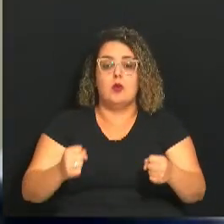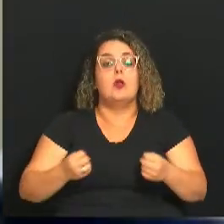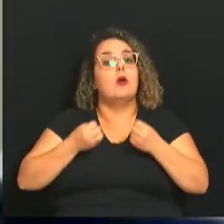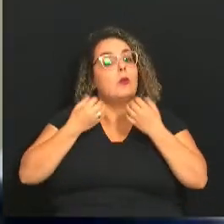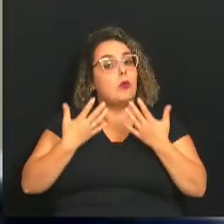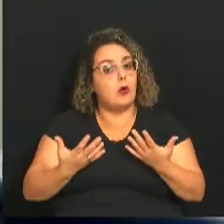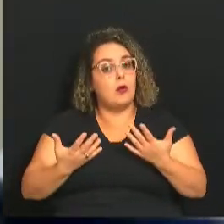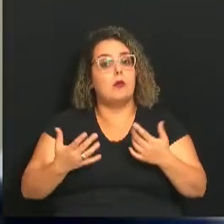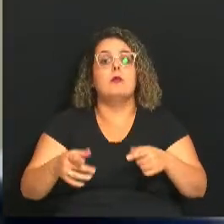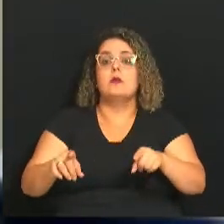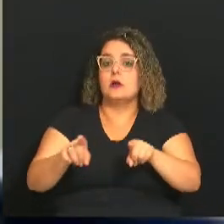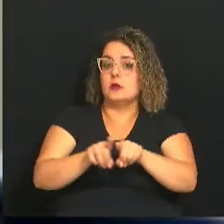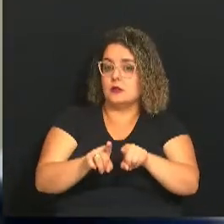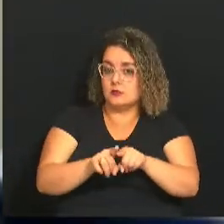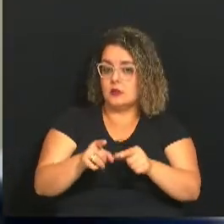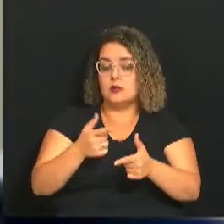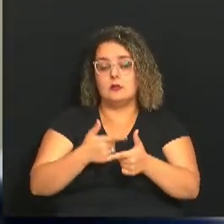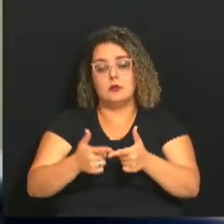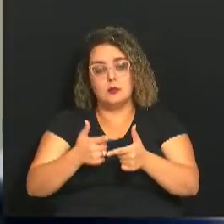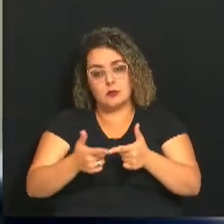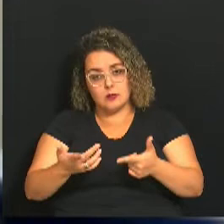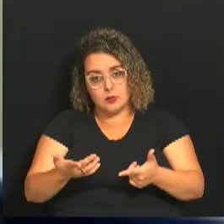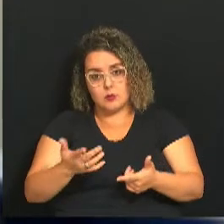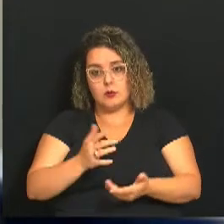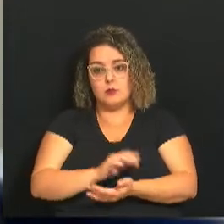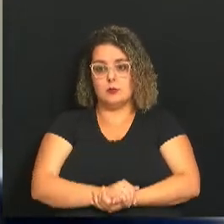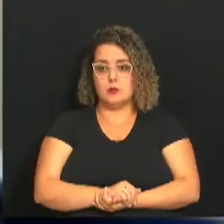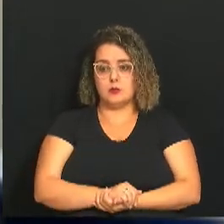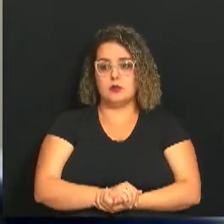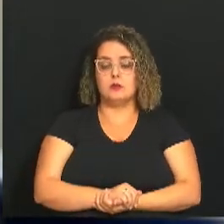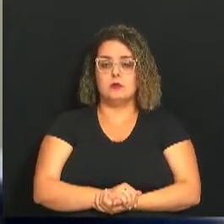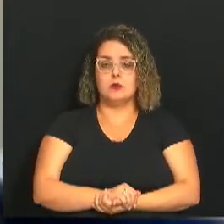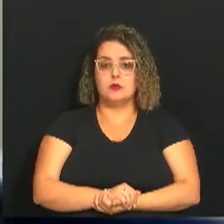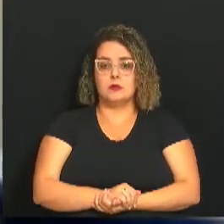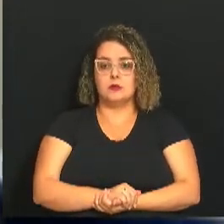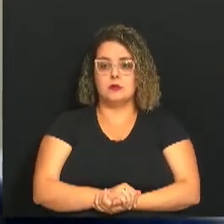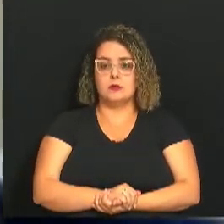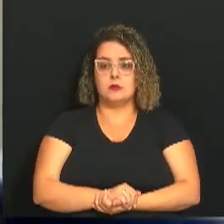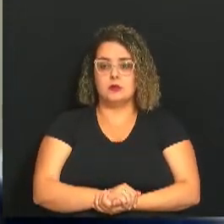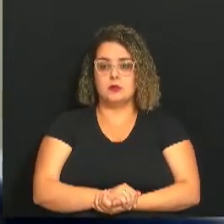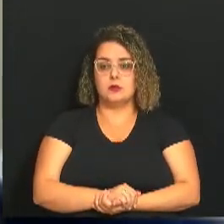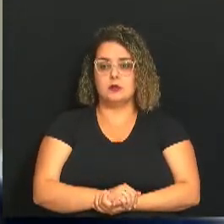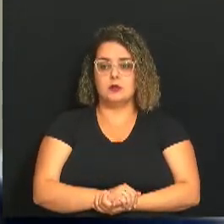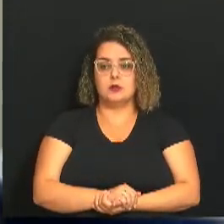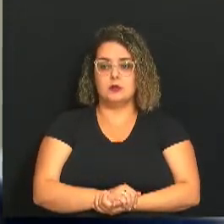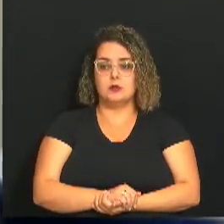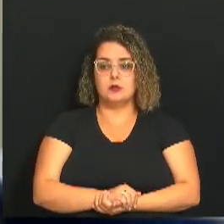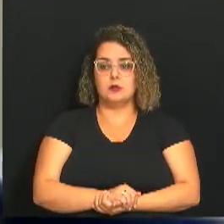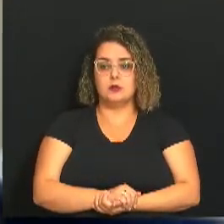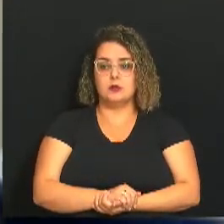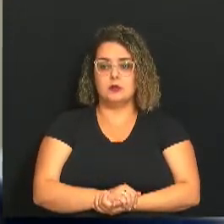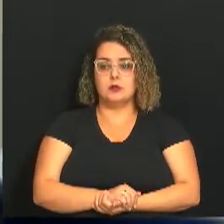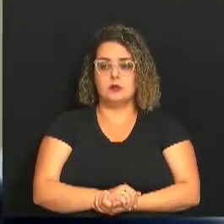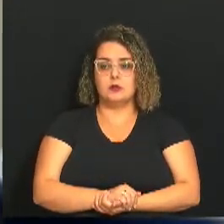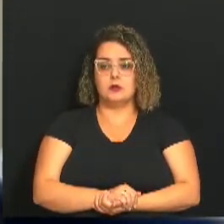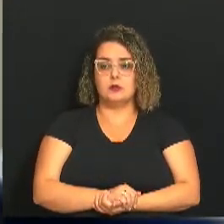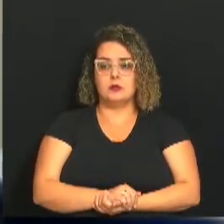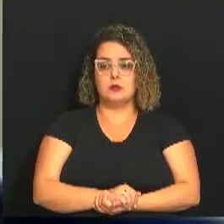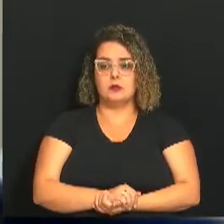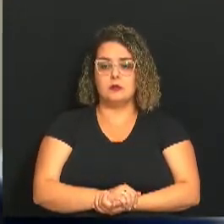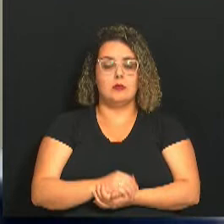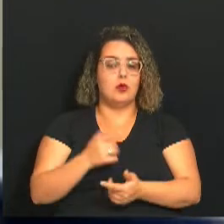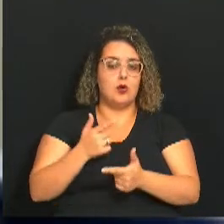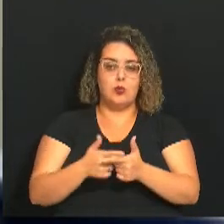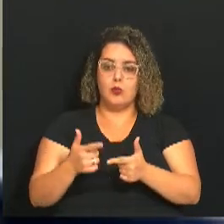traz alguns problemas, né? E nós temos aí na parte da ocupação, né, vários problemas